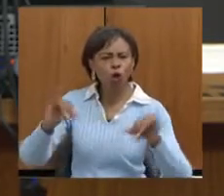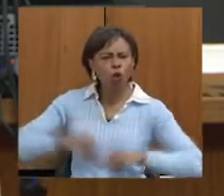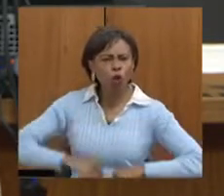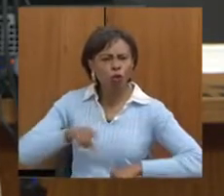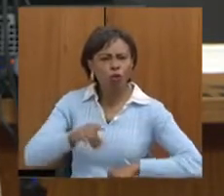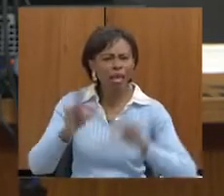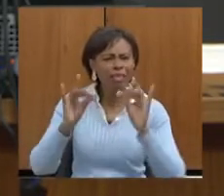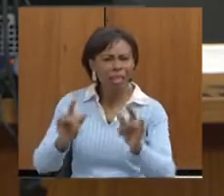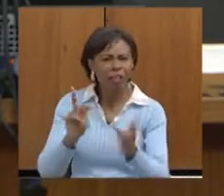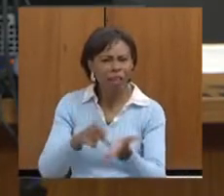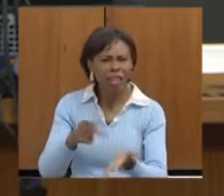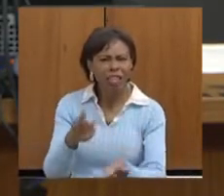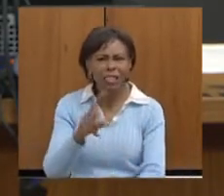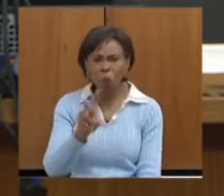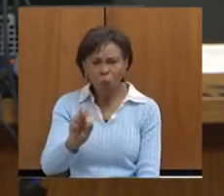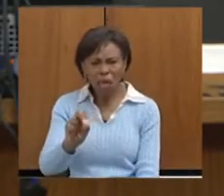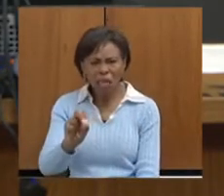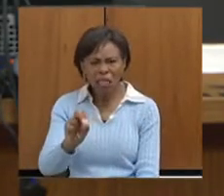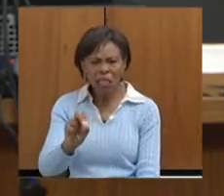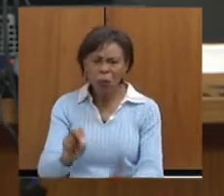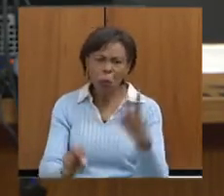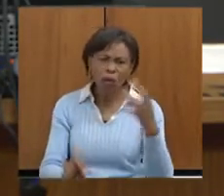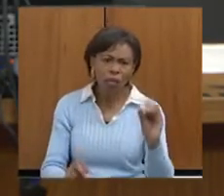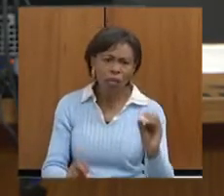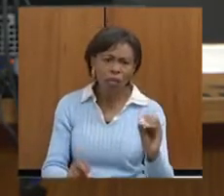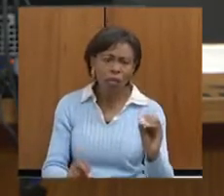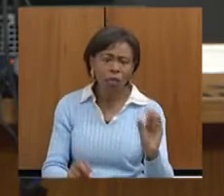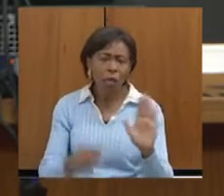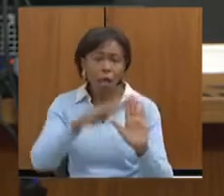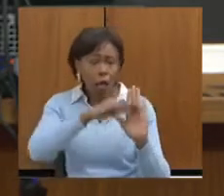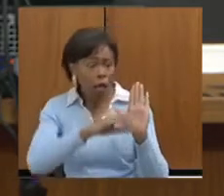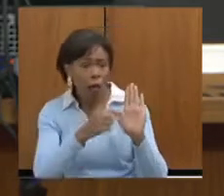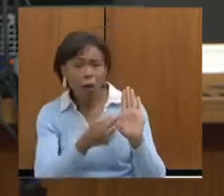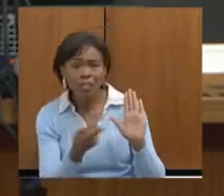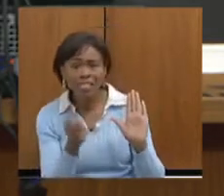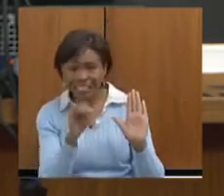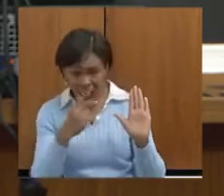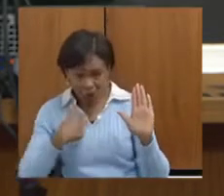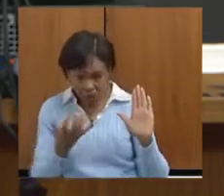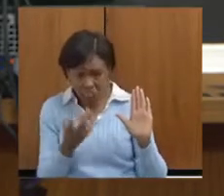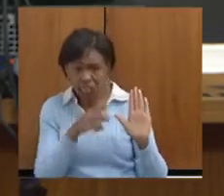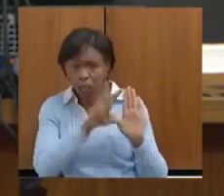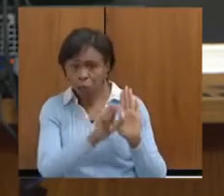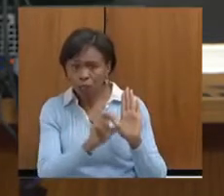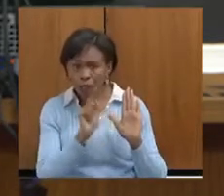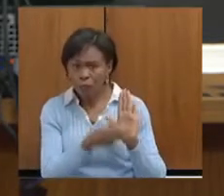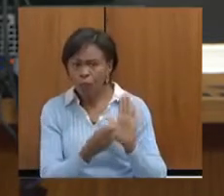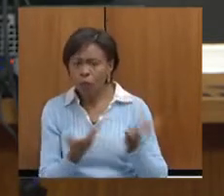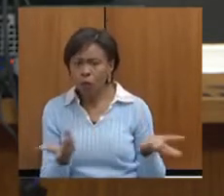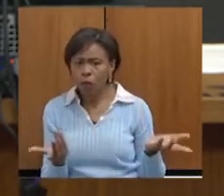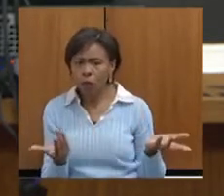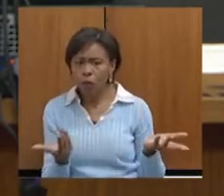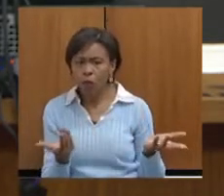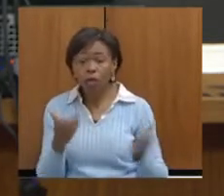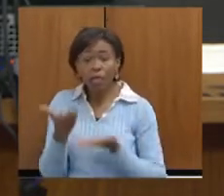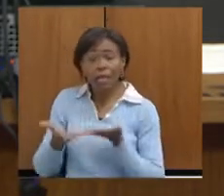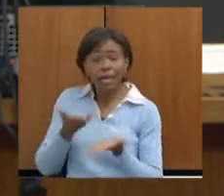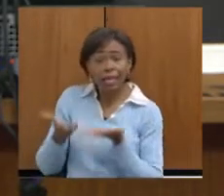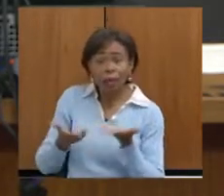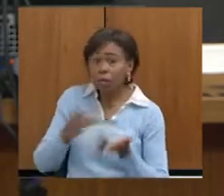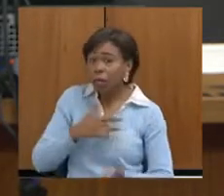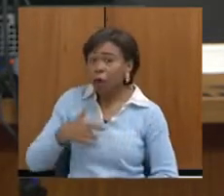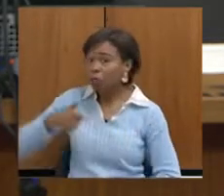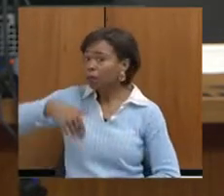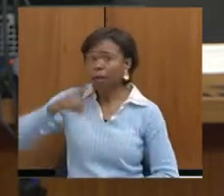na plataforma tá lá para mim se eu quiser 50 mil sempre que o tratamento de saúde custa muito mais de 200 300 mil